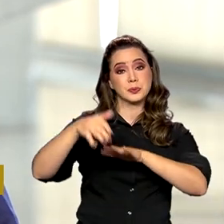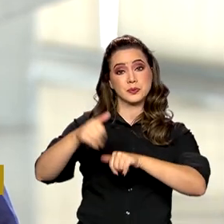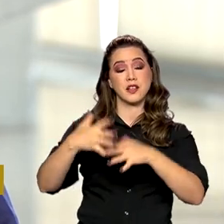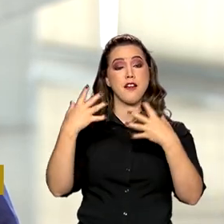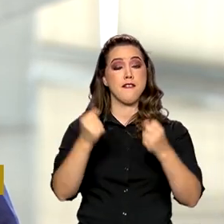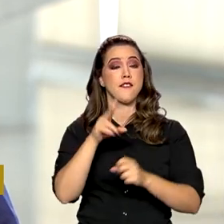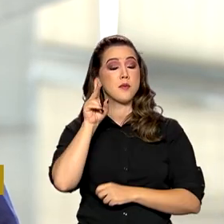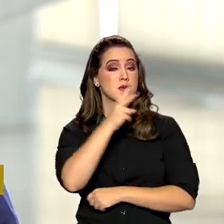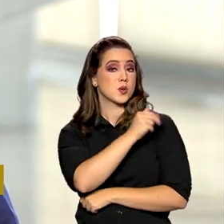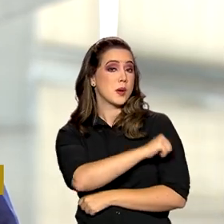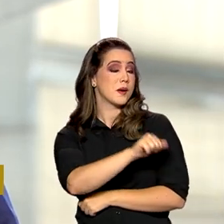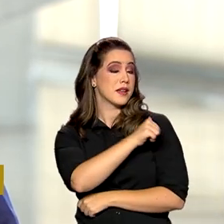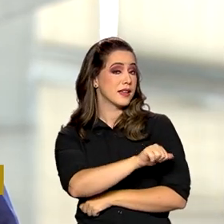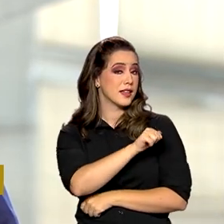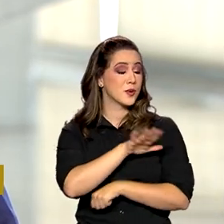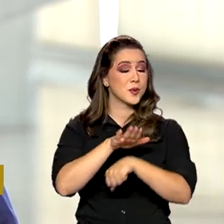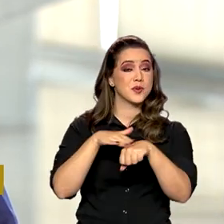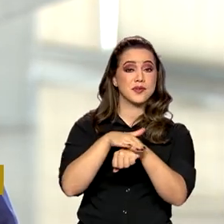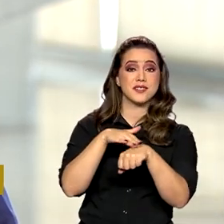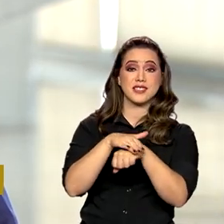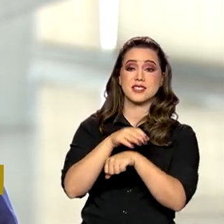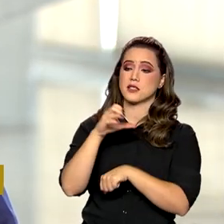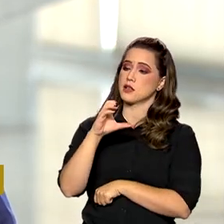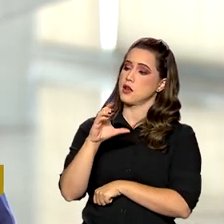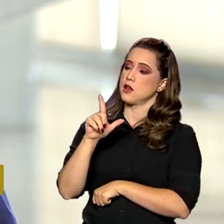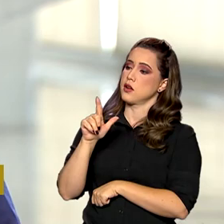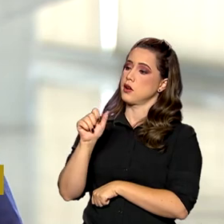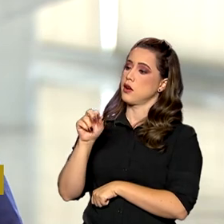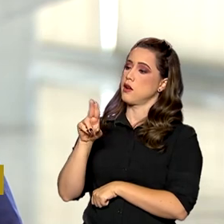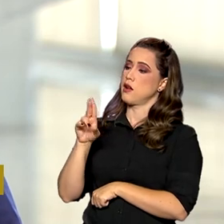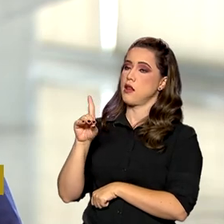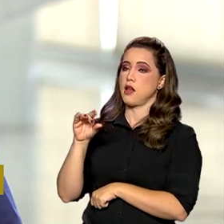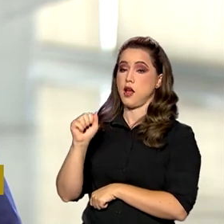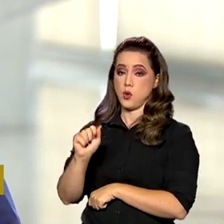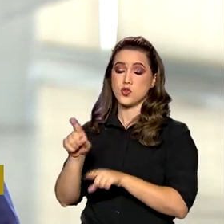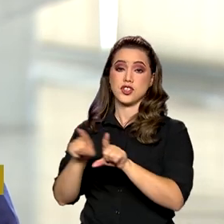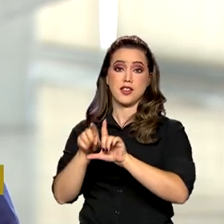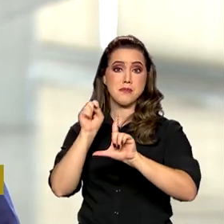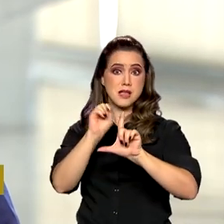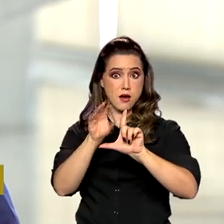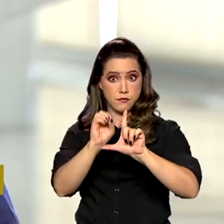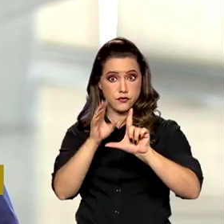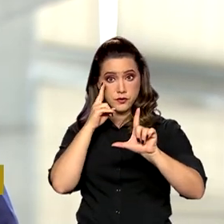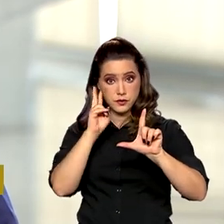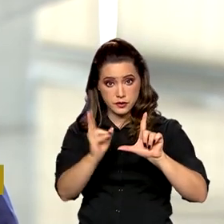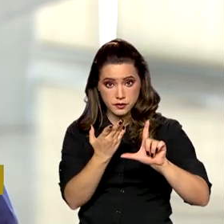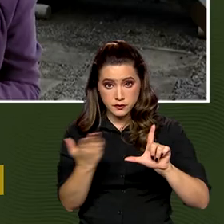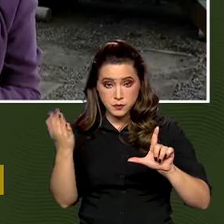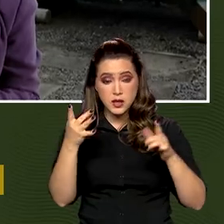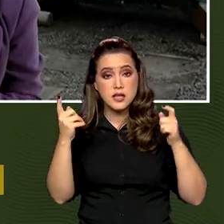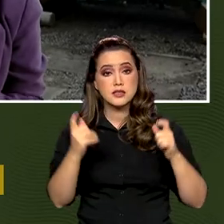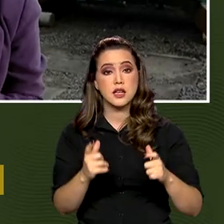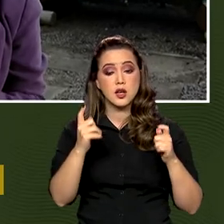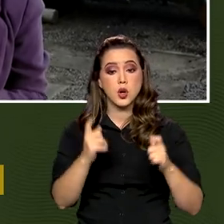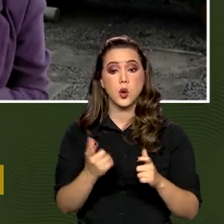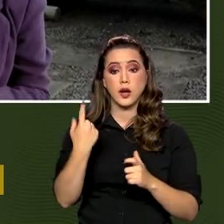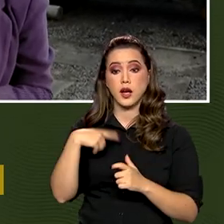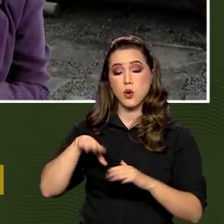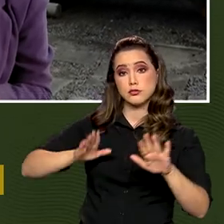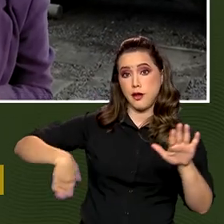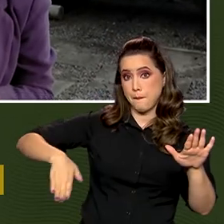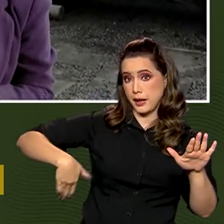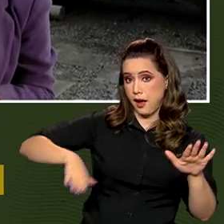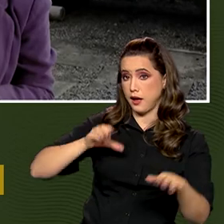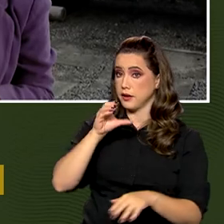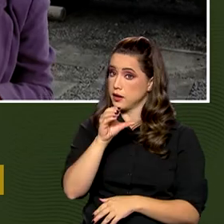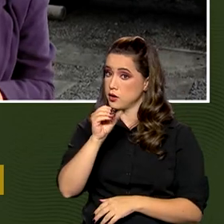até o Rio de Janeiro agora conversar com a repórter Cláudia Boyunga, também ao vivo. A Claudinha está no Forte de Copacabana. Bom